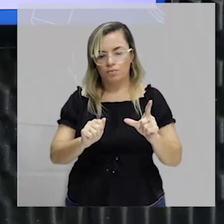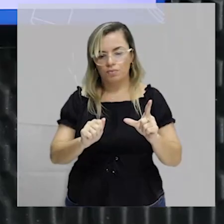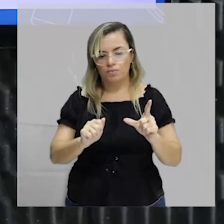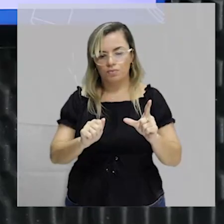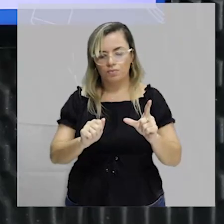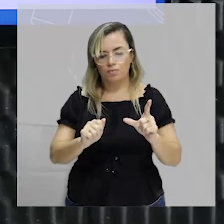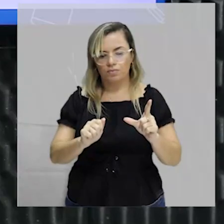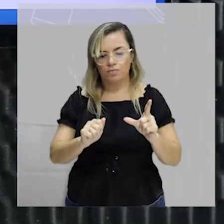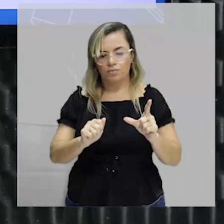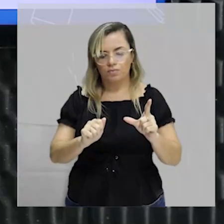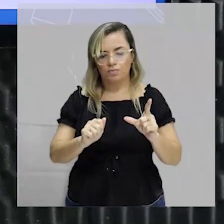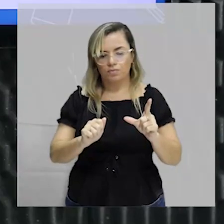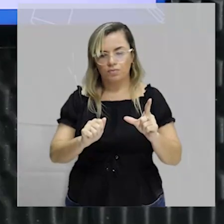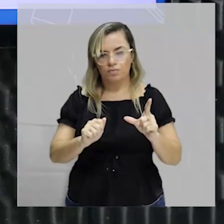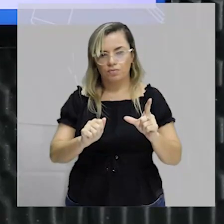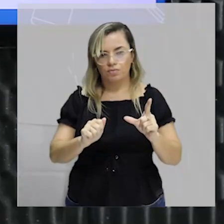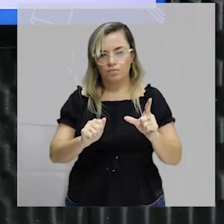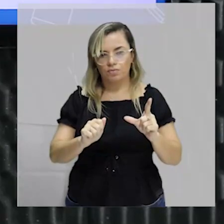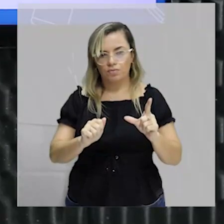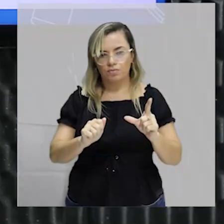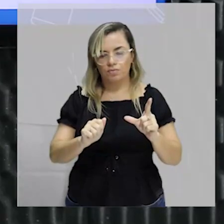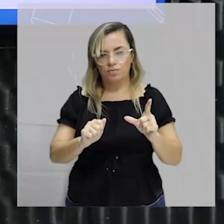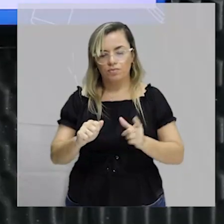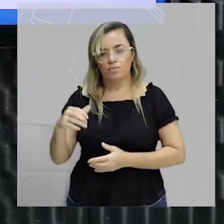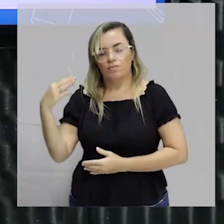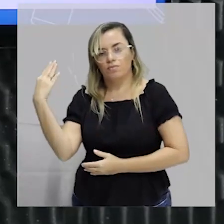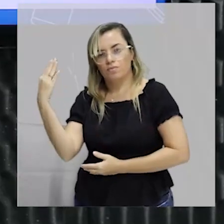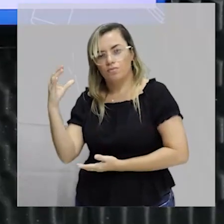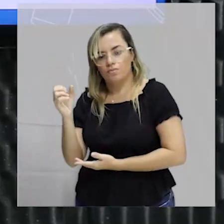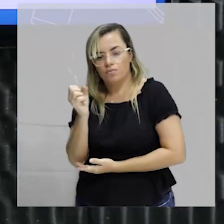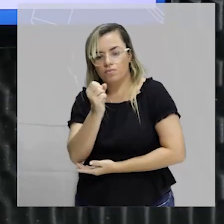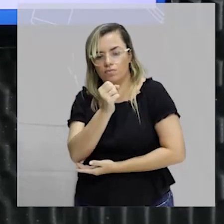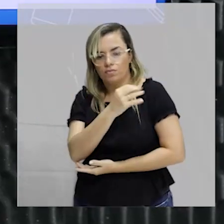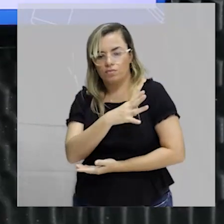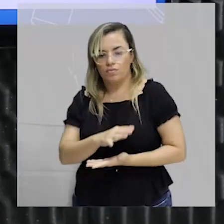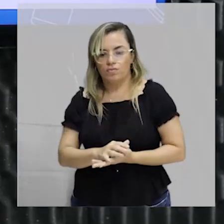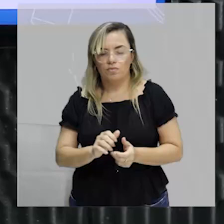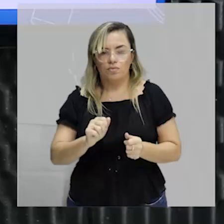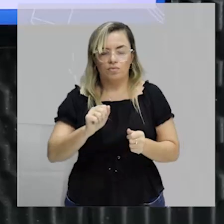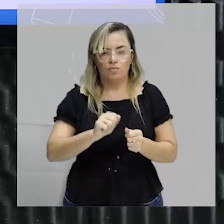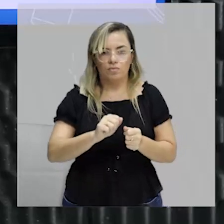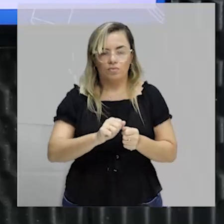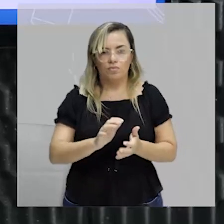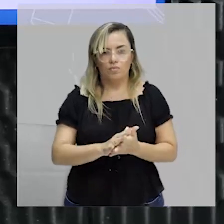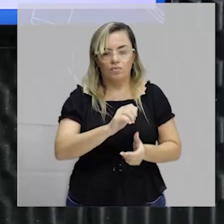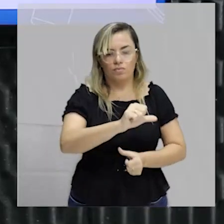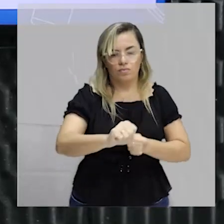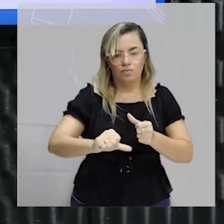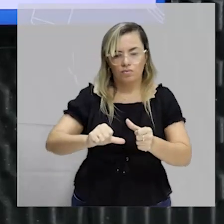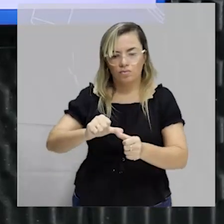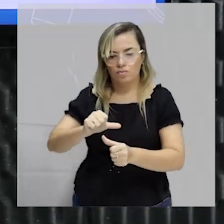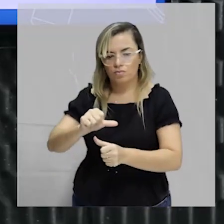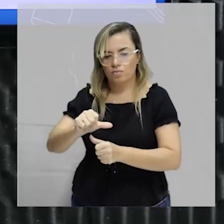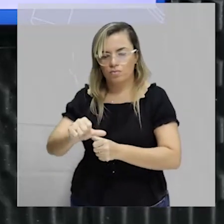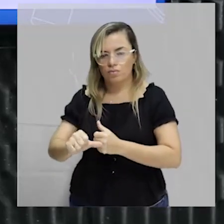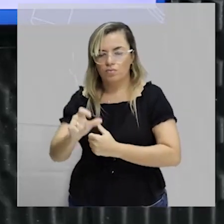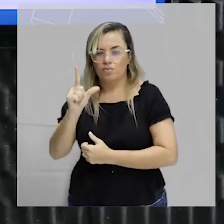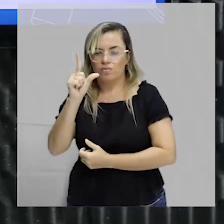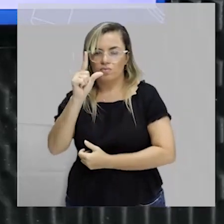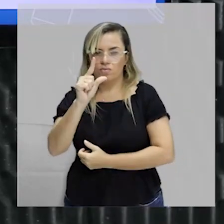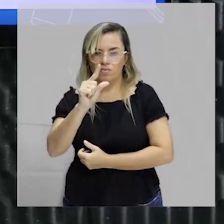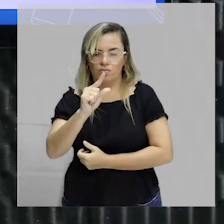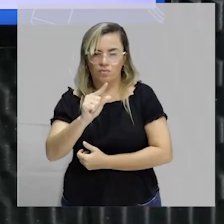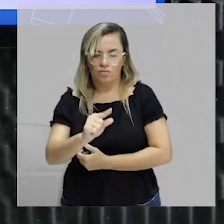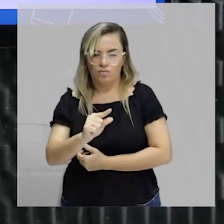mutações humanas? Ou seja, ele está dizendo que a ciência moderna ela tem feito com que essas mutações tenham acontecido menos